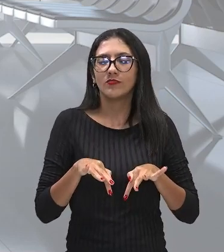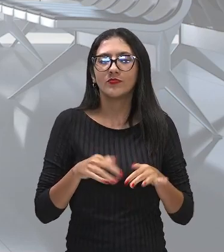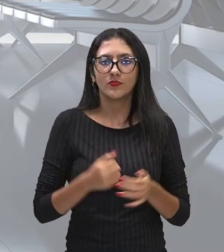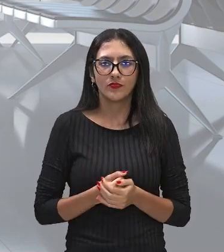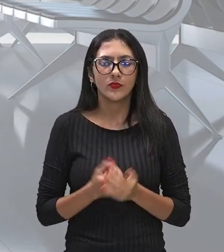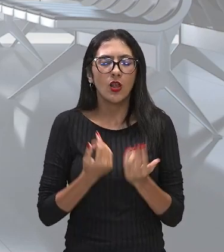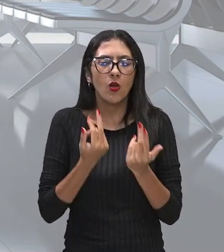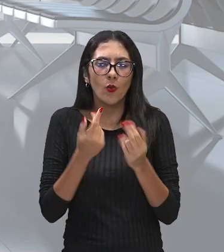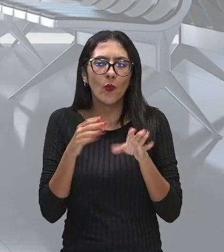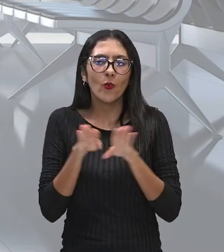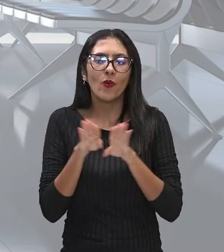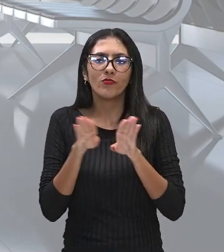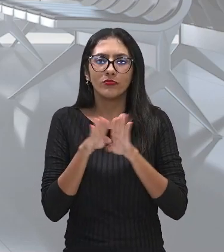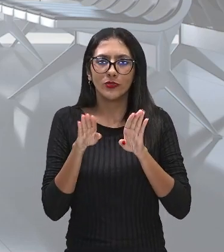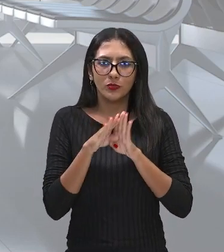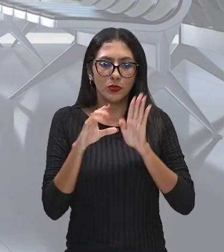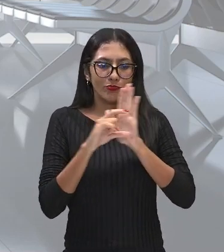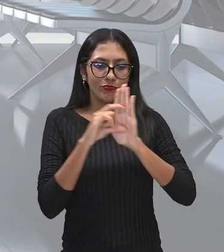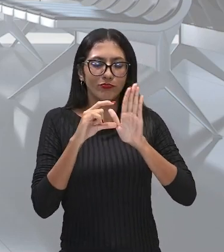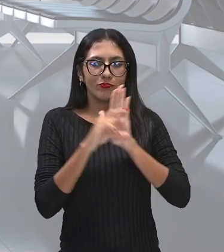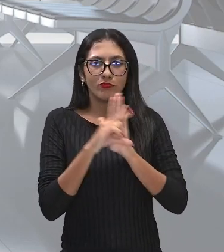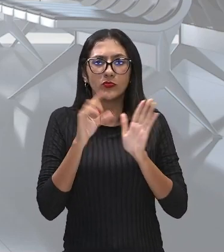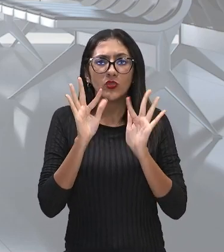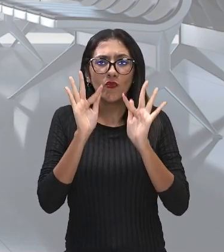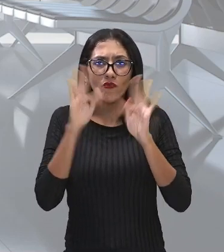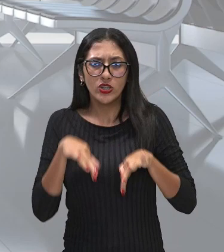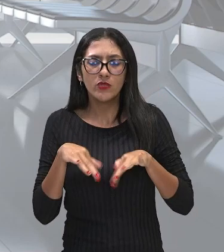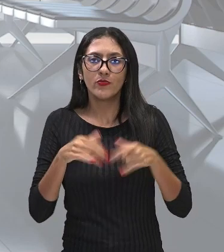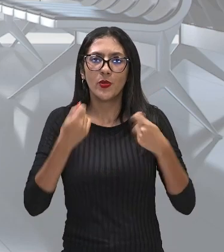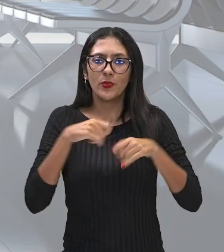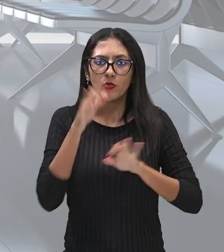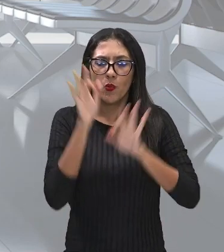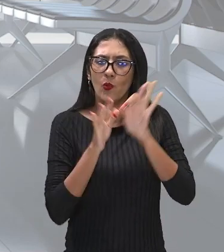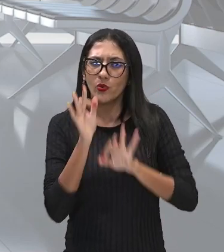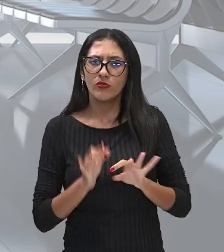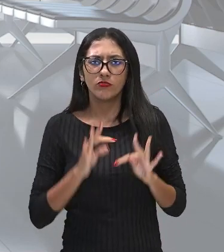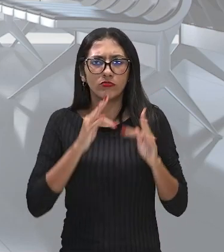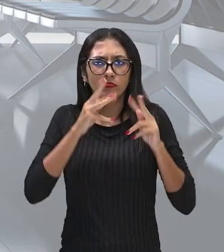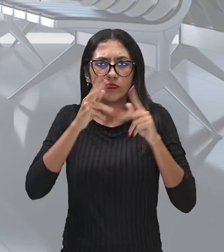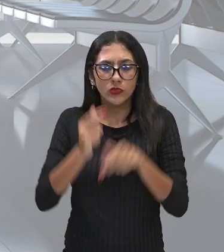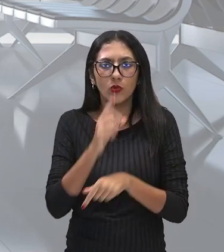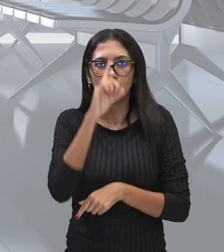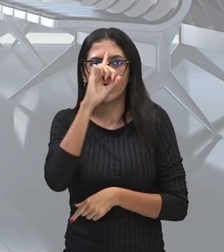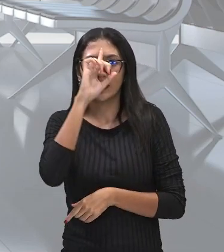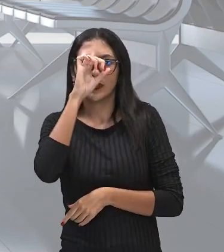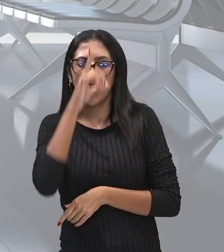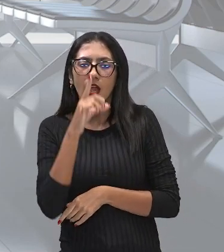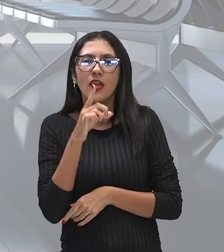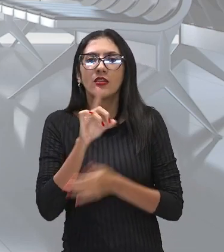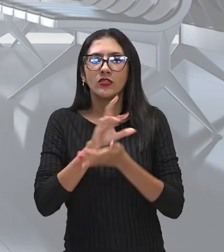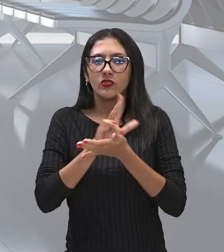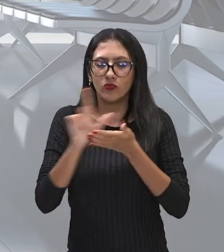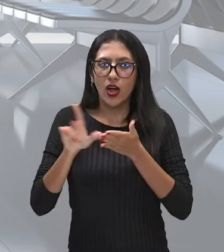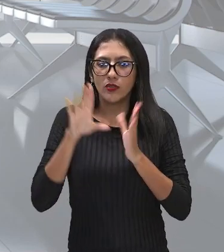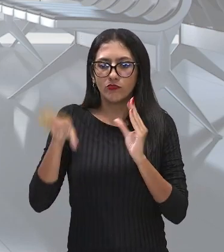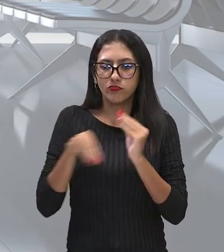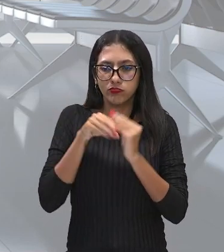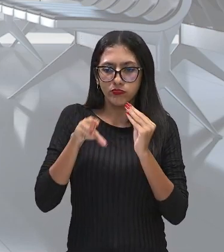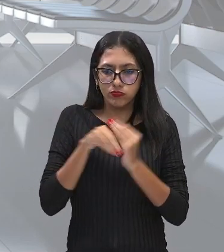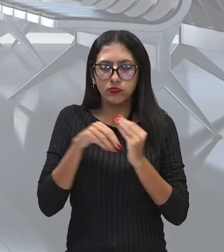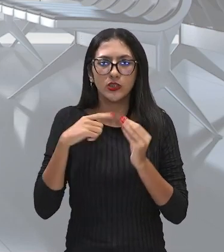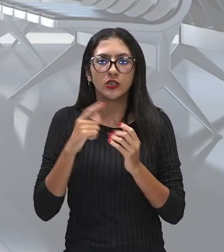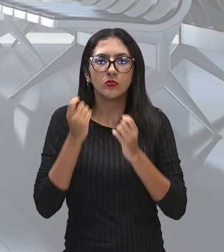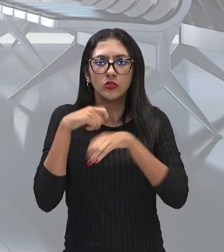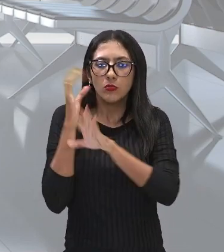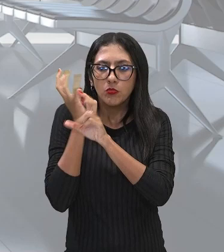parágrafo. Quando eu fecho o texto, eu preciso organizar todas as minhas ideias, todas as ideias de que falei, para então fechar o texto